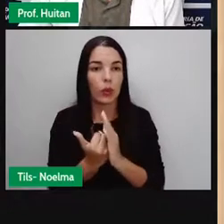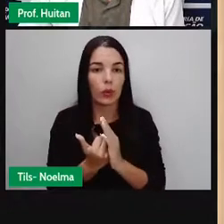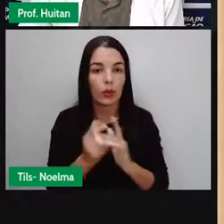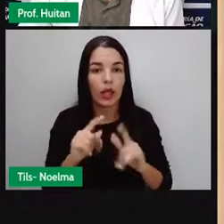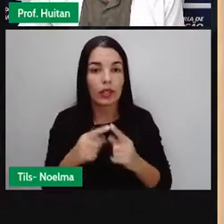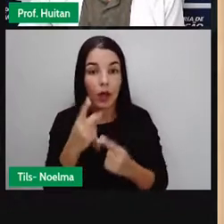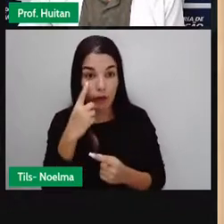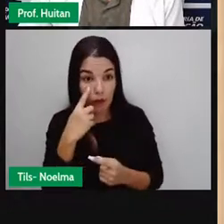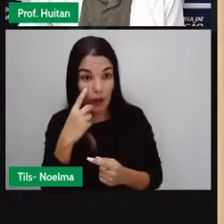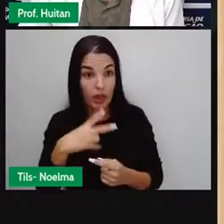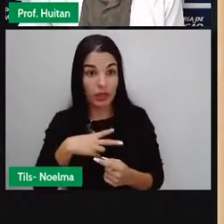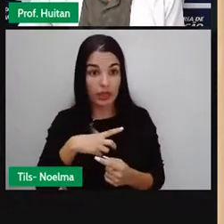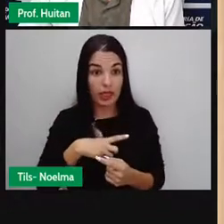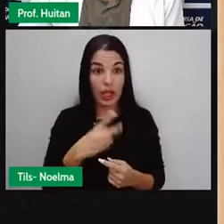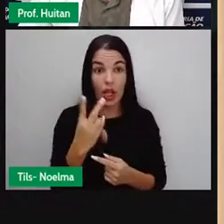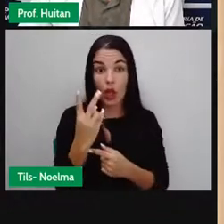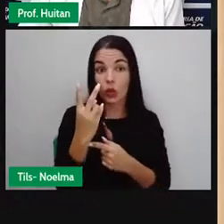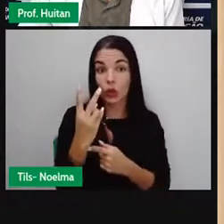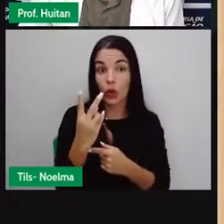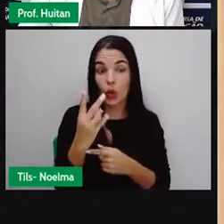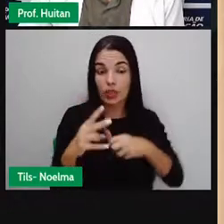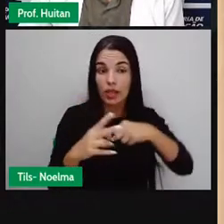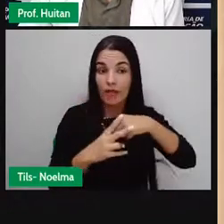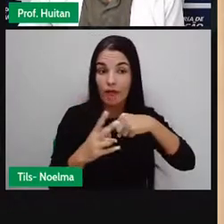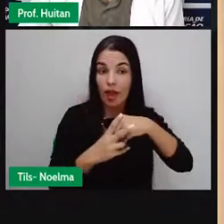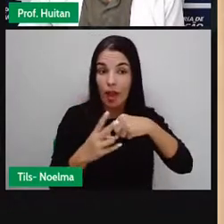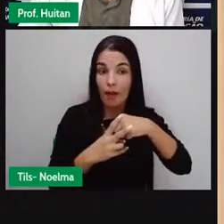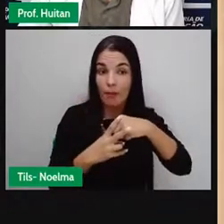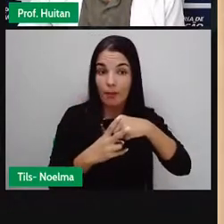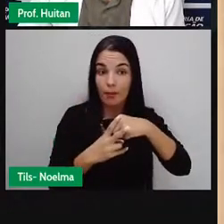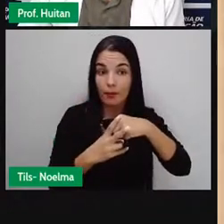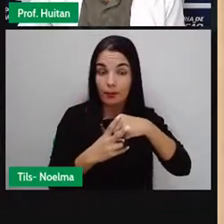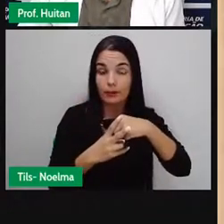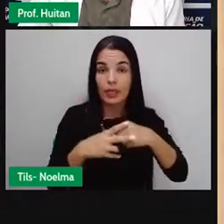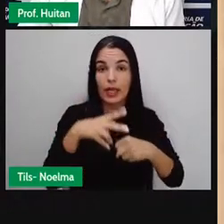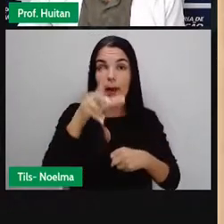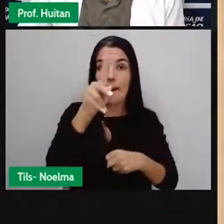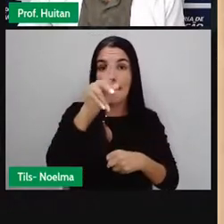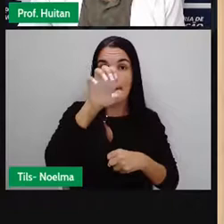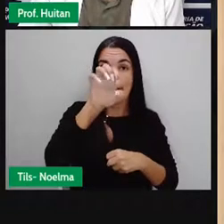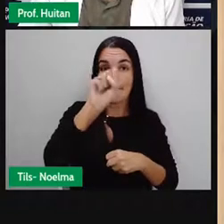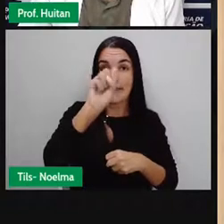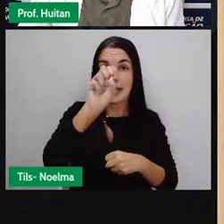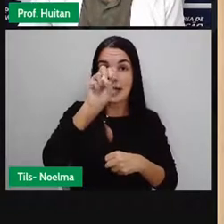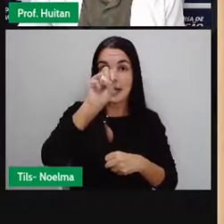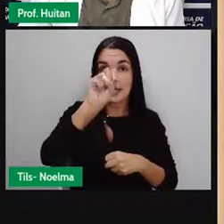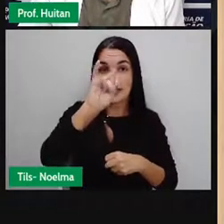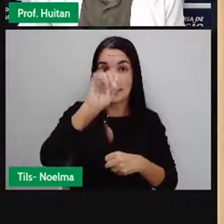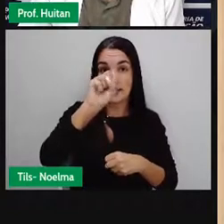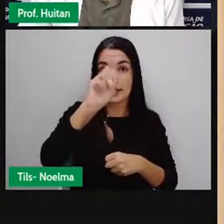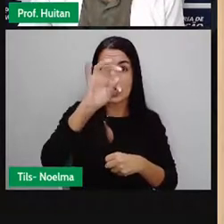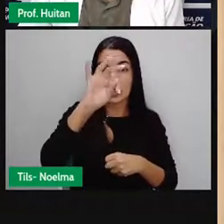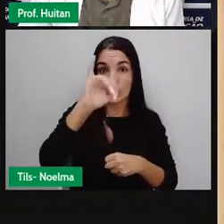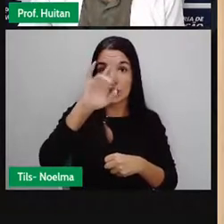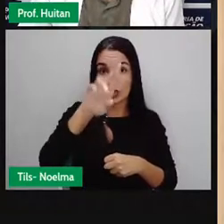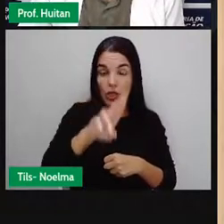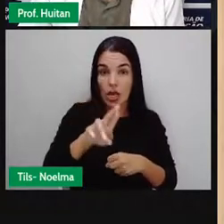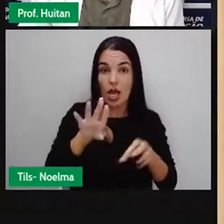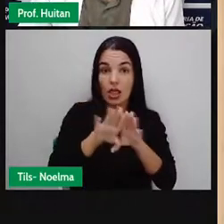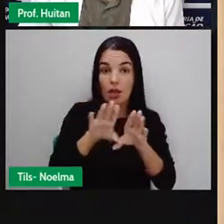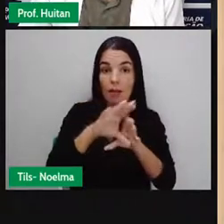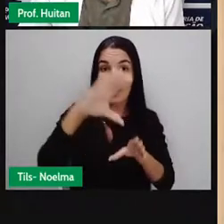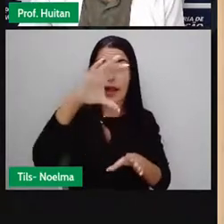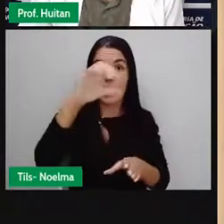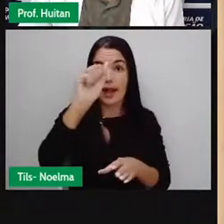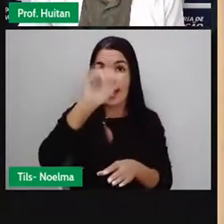persistiu, o verbo persistir e o verbo cair, né, que dão a essa frase um único sentido, a essa locução,